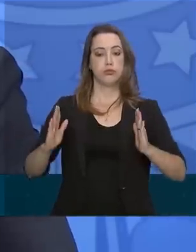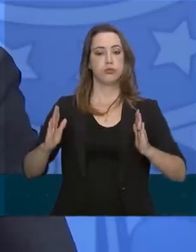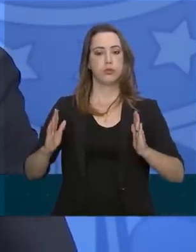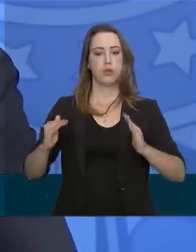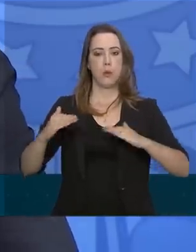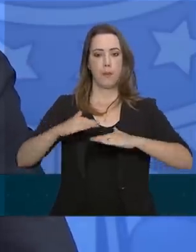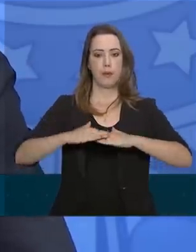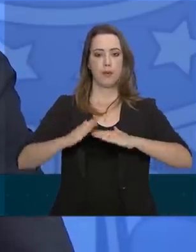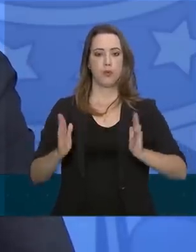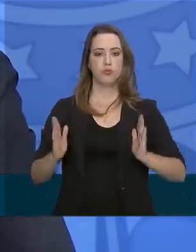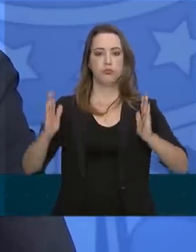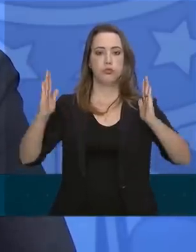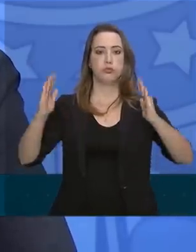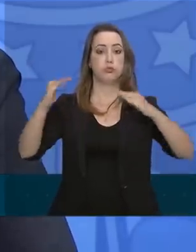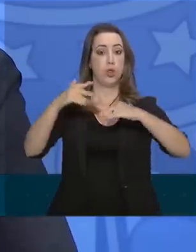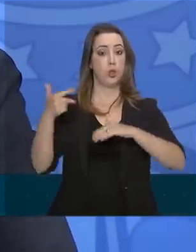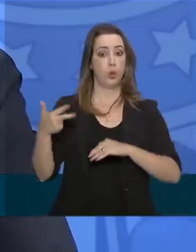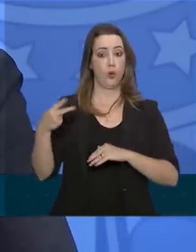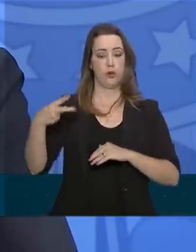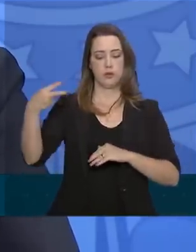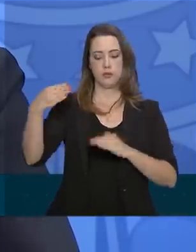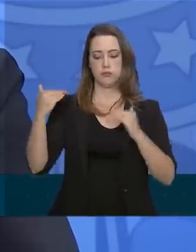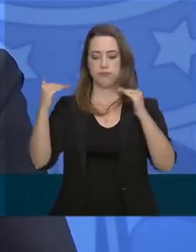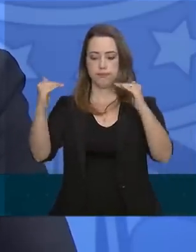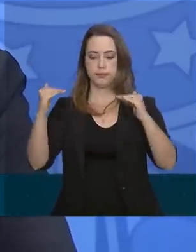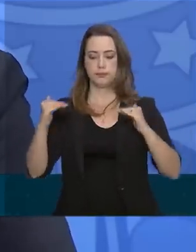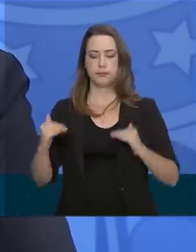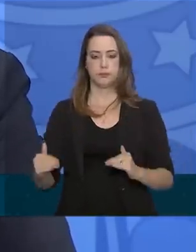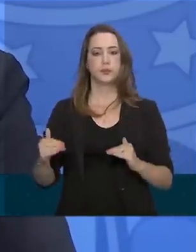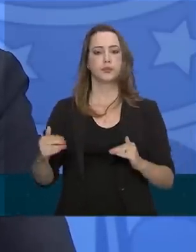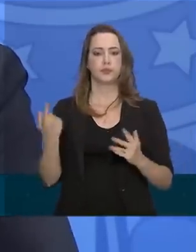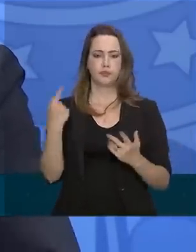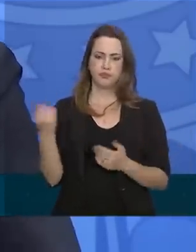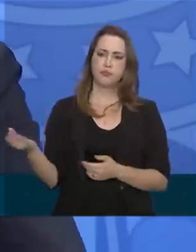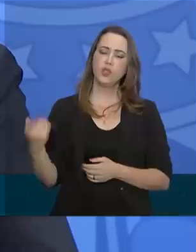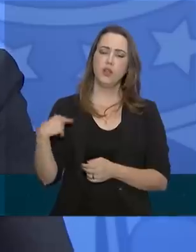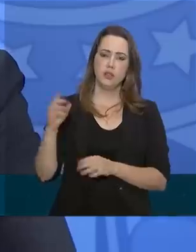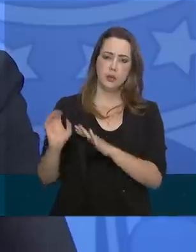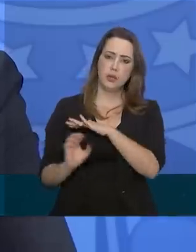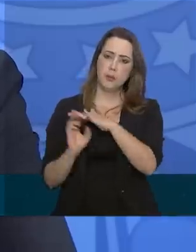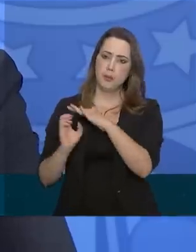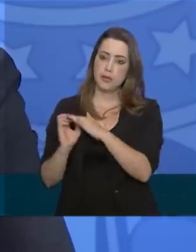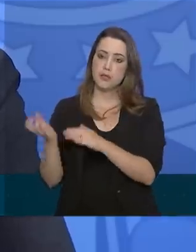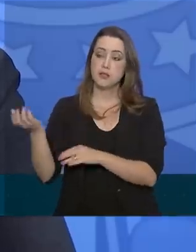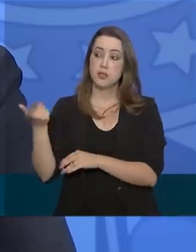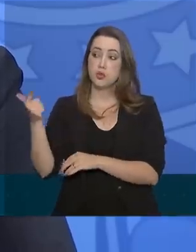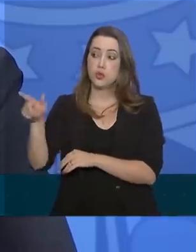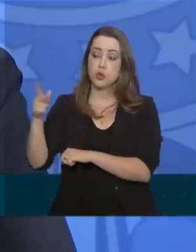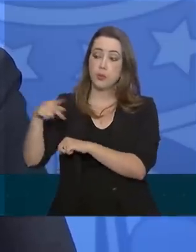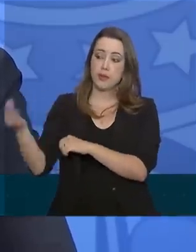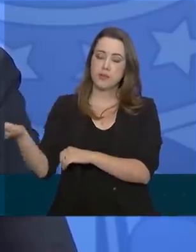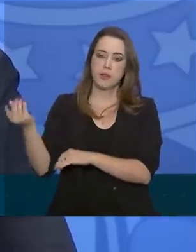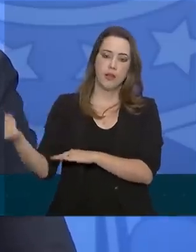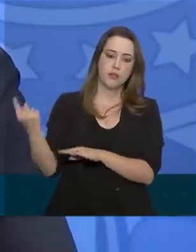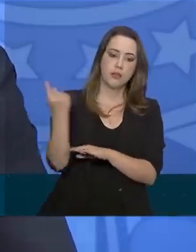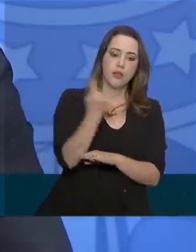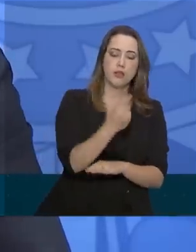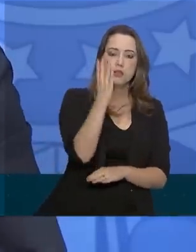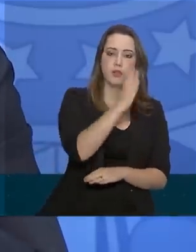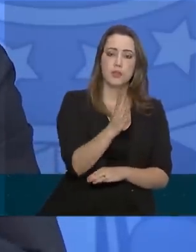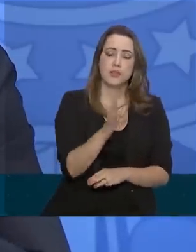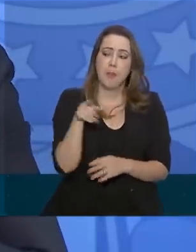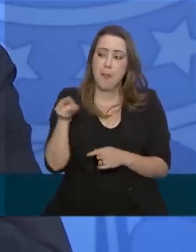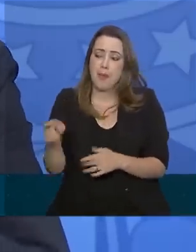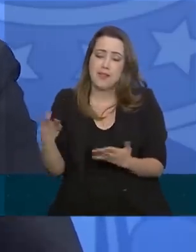lá tem uma infinidade de de investimentos de fora do brasil estou pronto para jogar pra cá com essa medida me desculpa